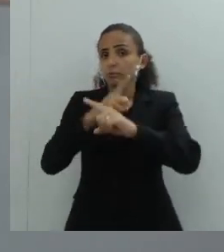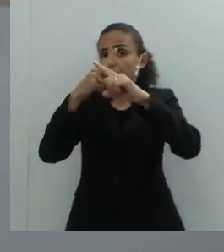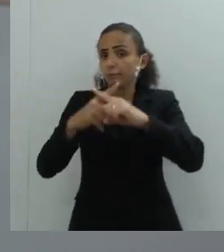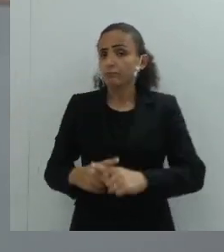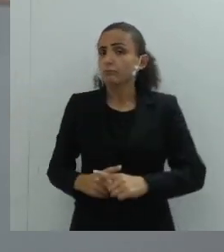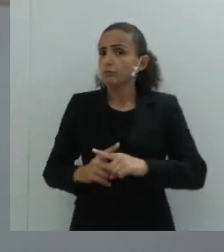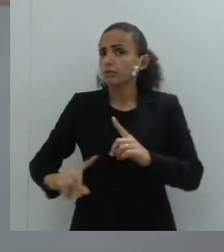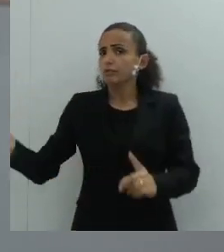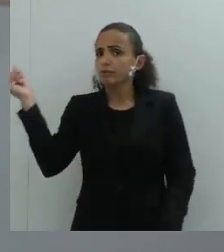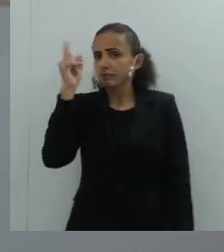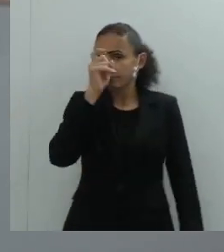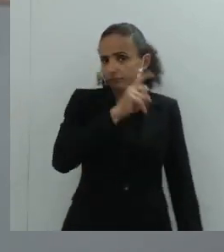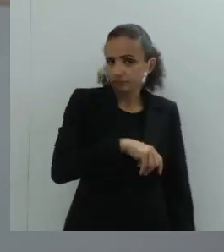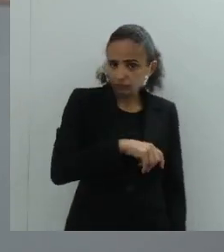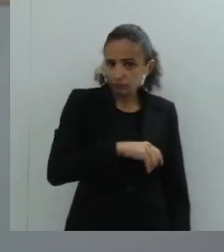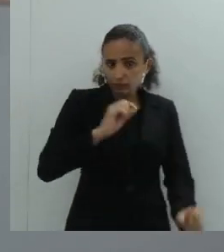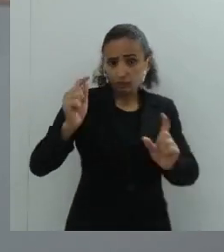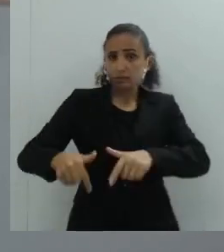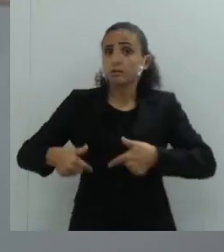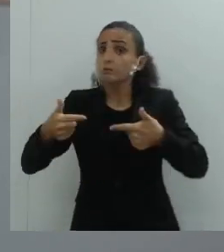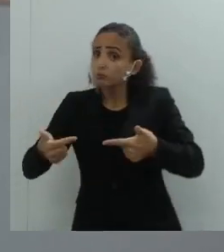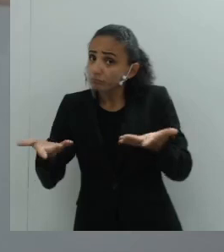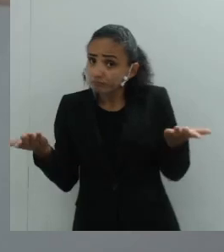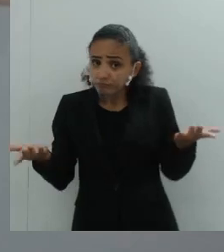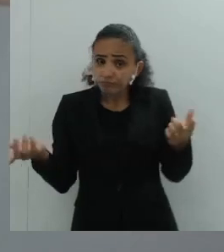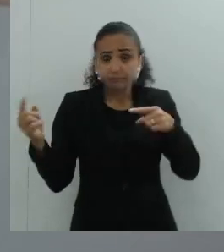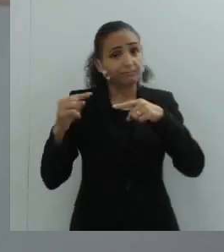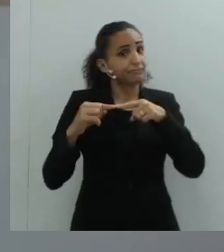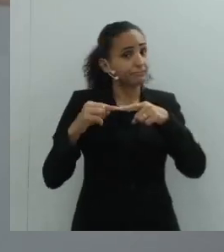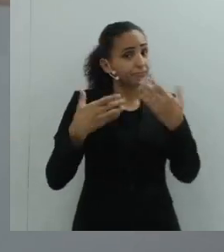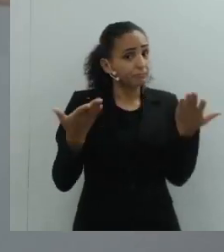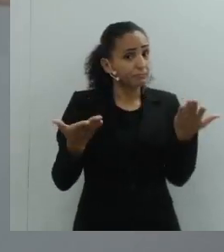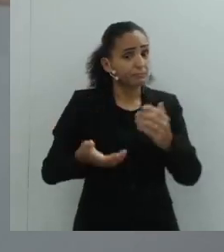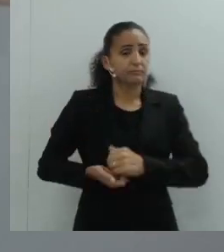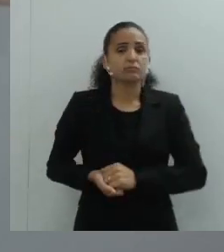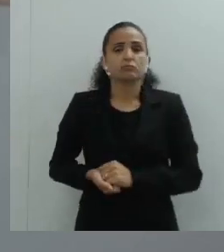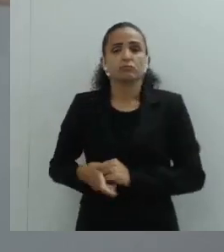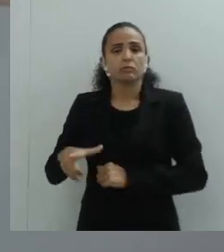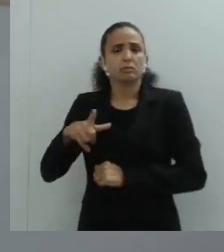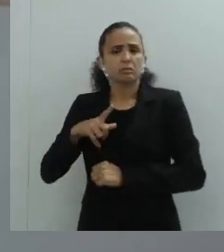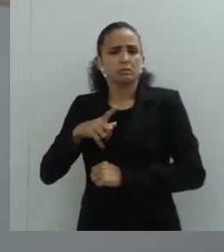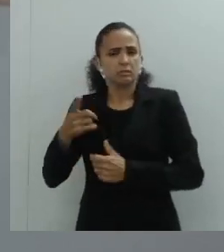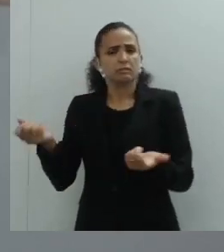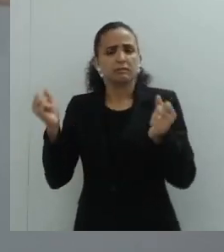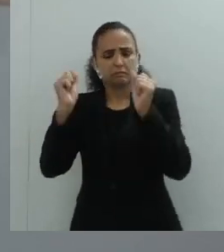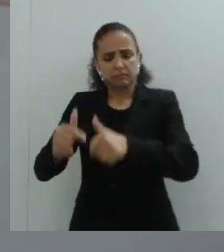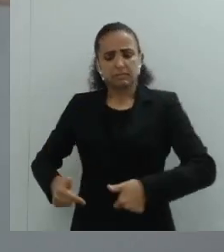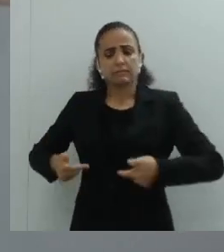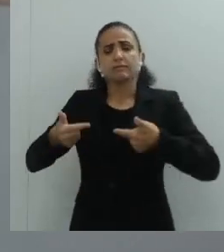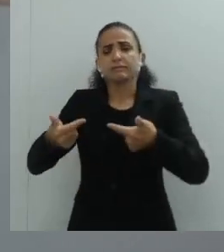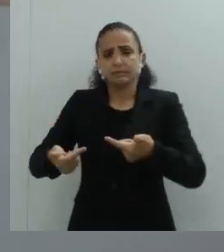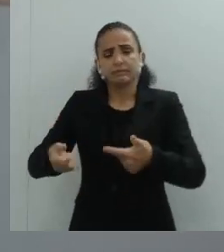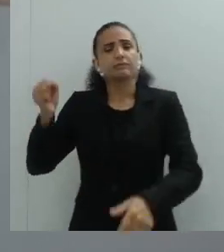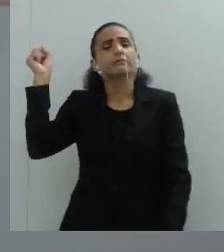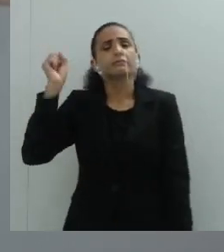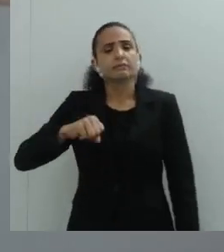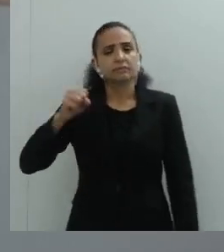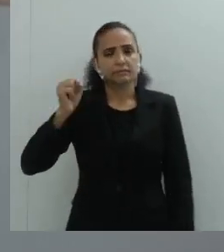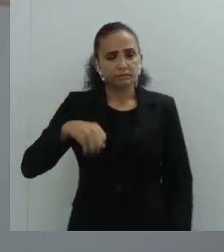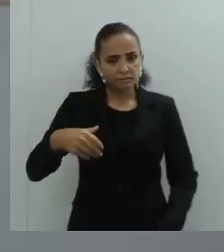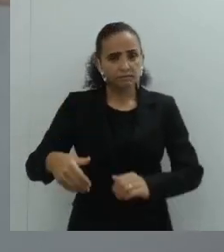território. Óbvio, não concorda? Então, tiveram um confronto sim. E, sem